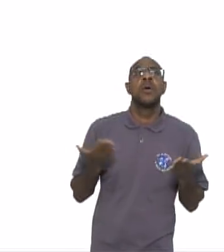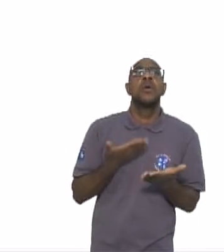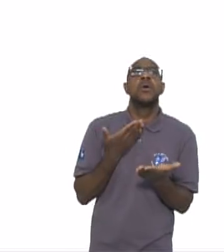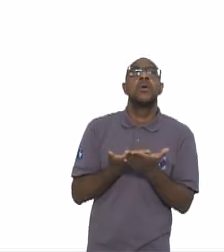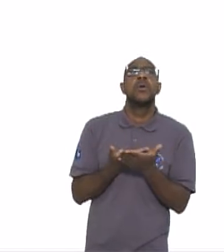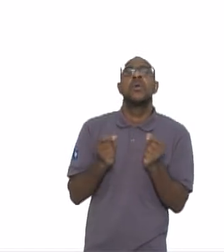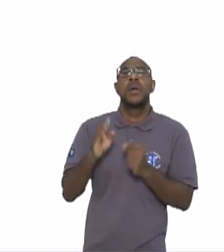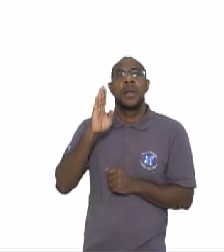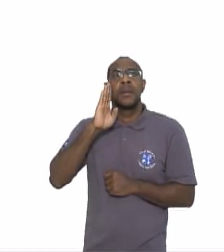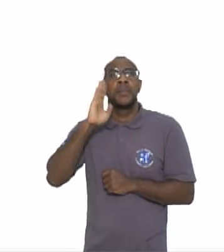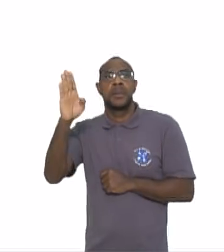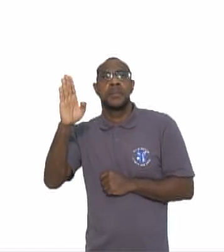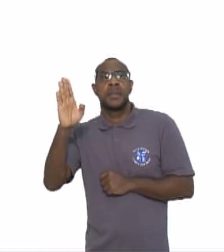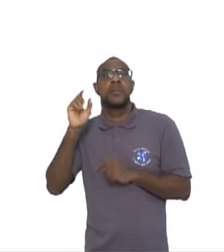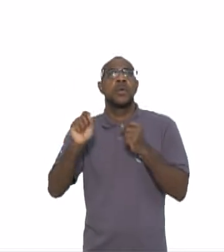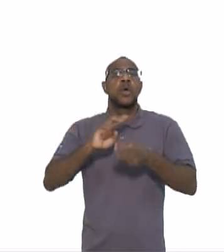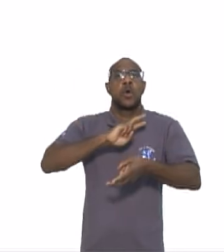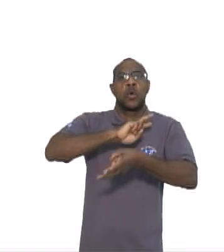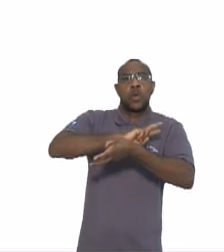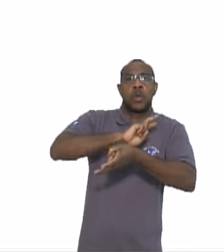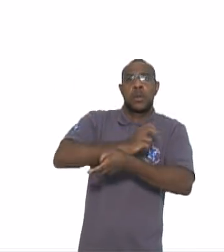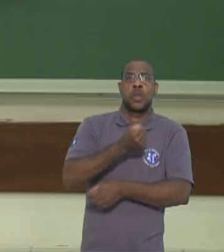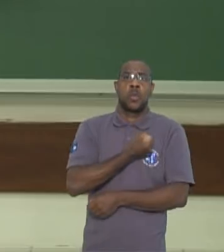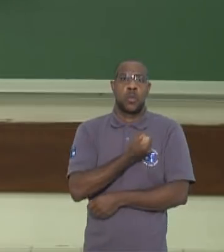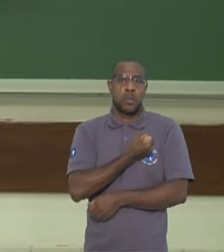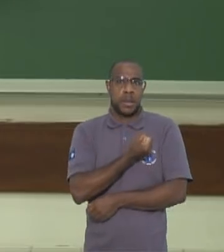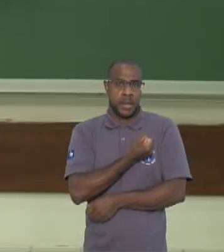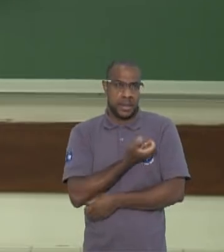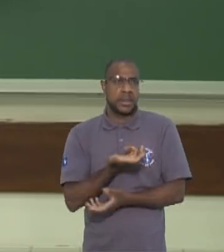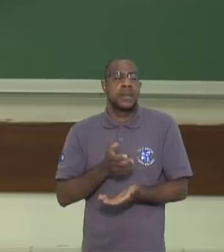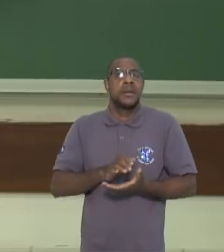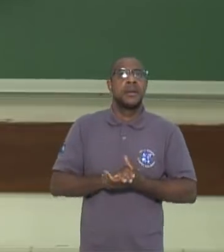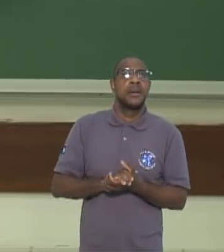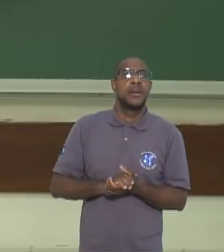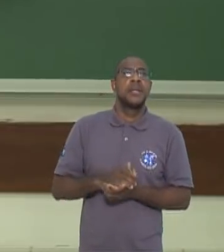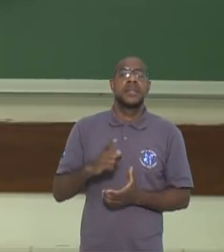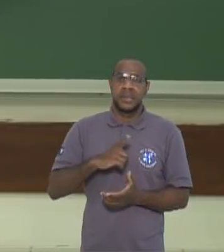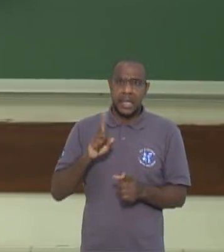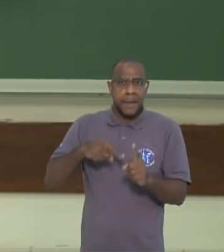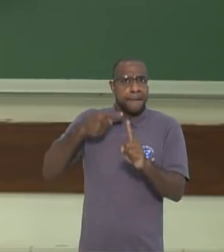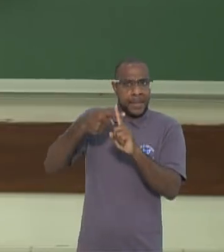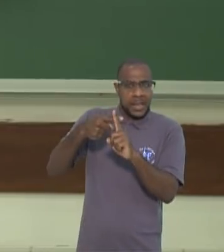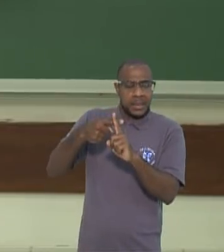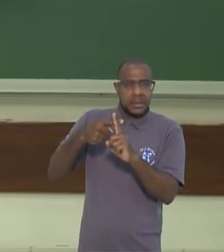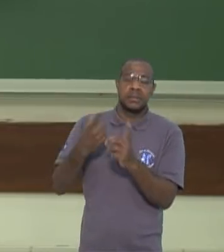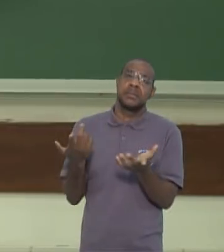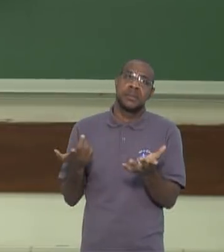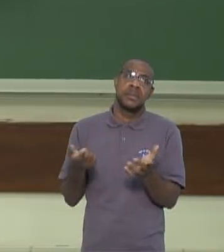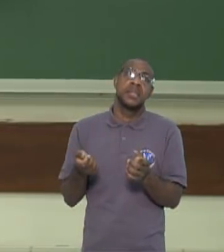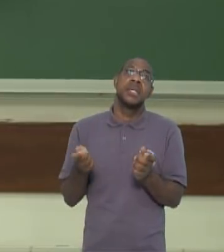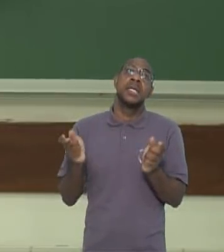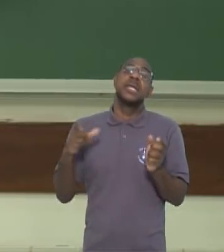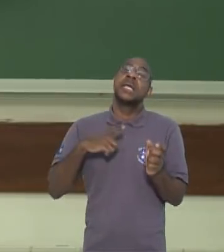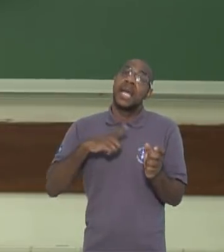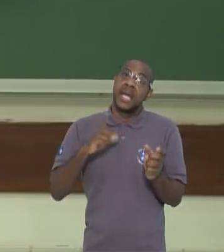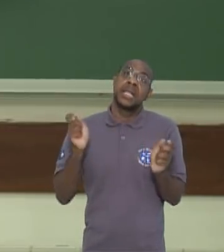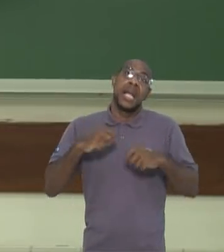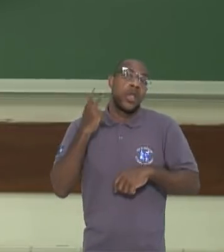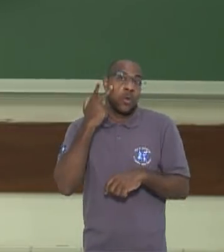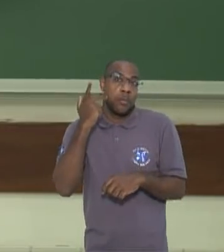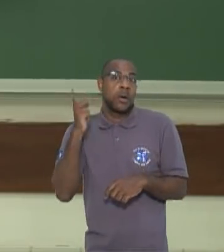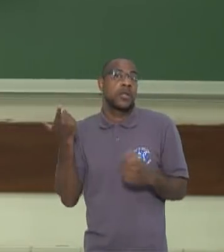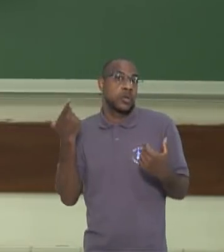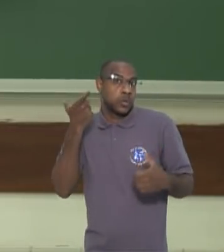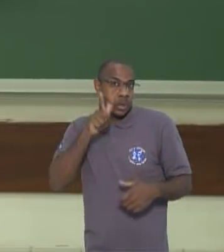as principais anomalias cromossômicas numéricas. Podem existir mais? Essas são as que ocorrem, que a gente consegue